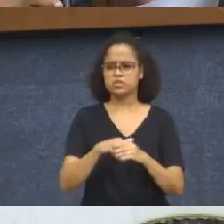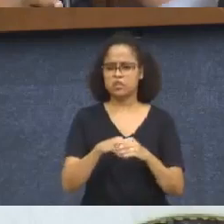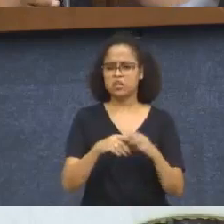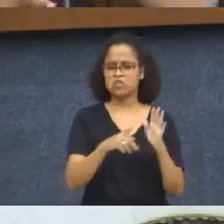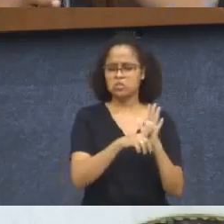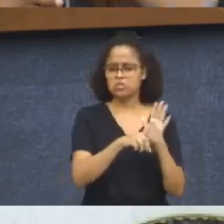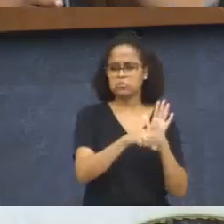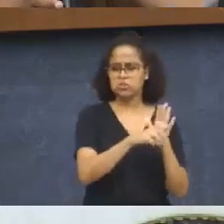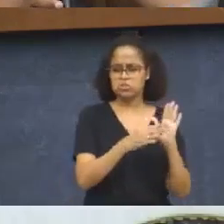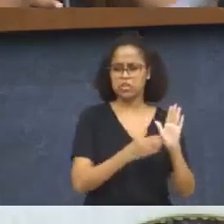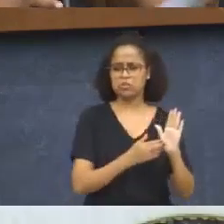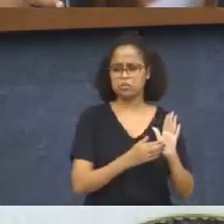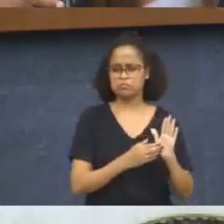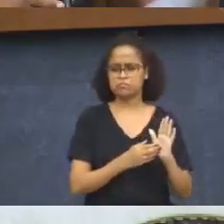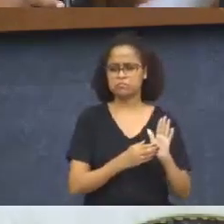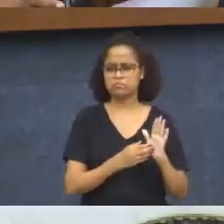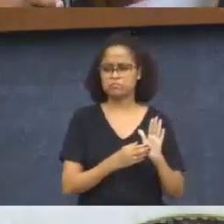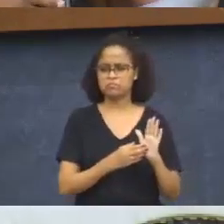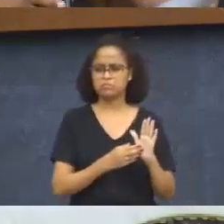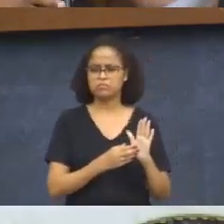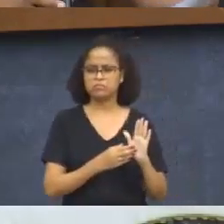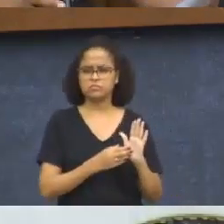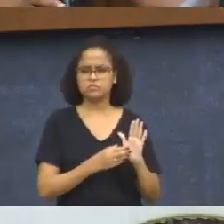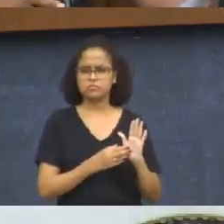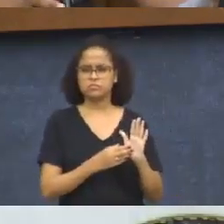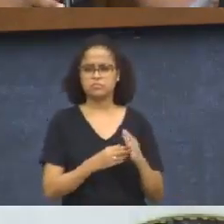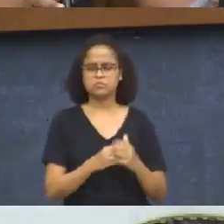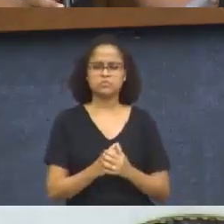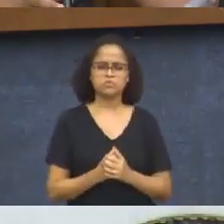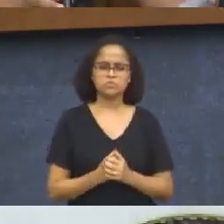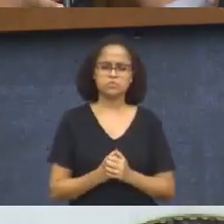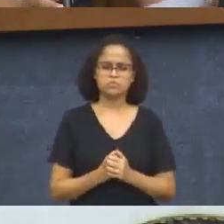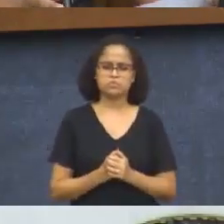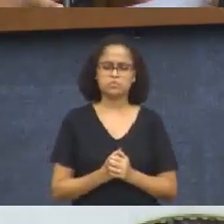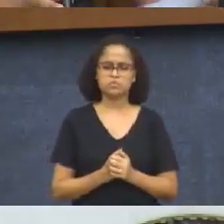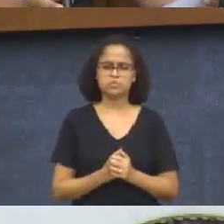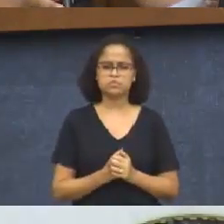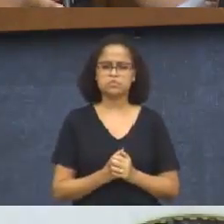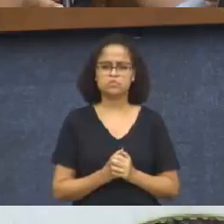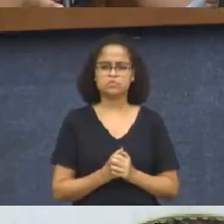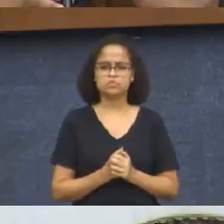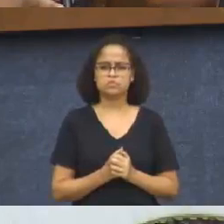substitutiva agora, a emenda aditiva número 2.